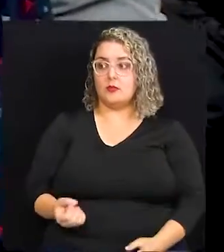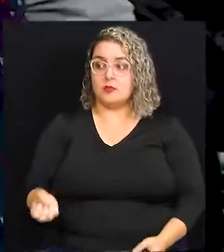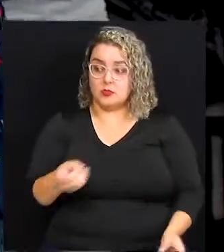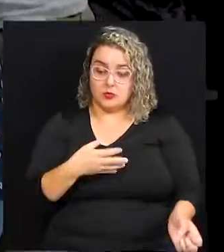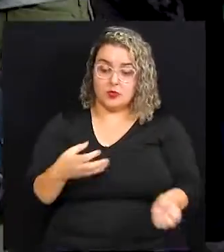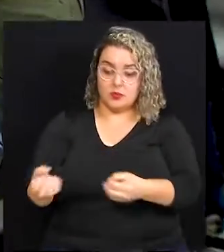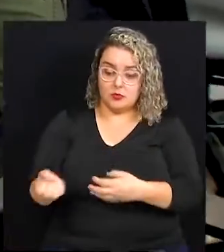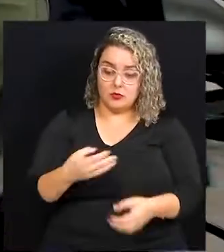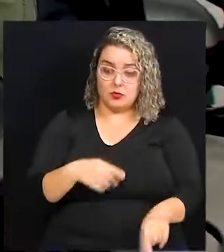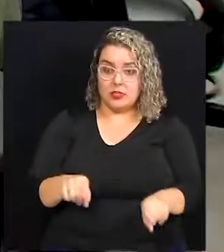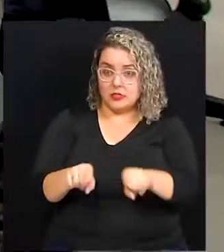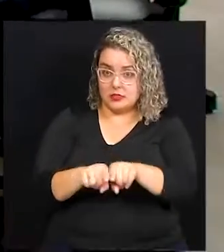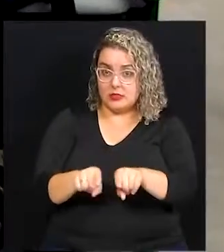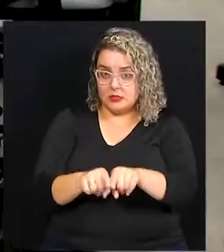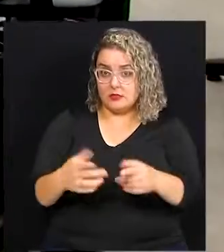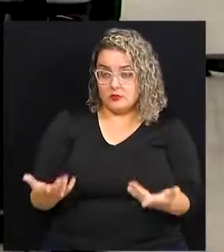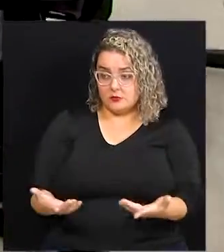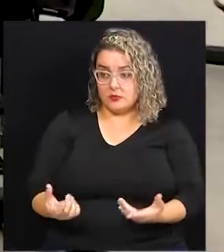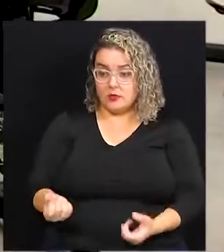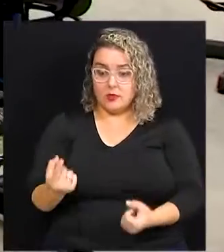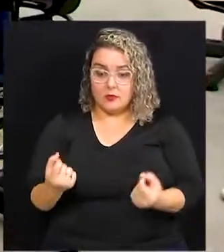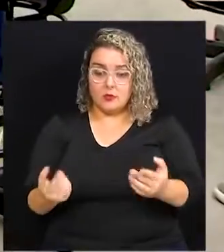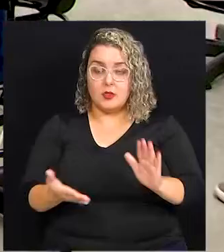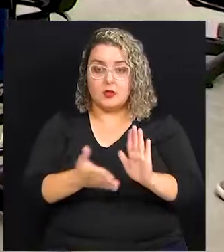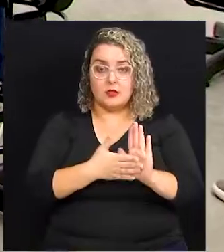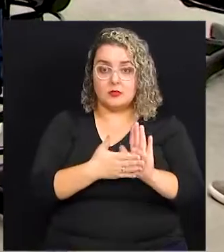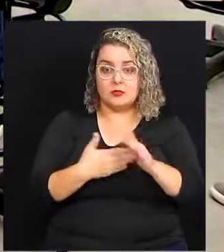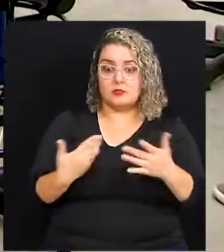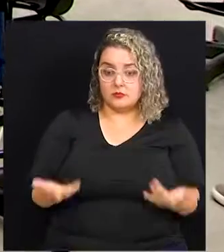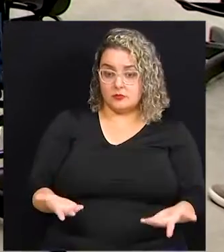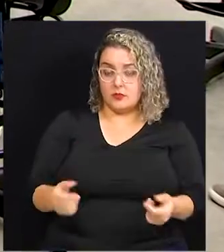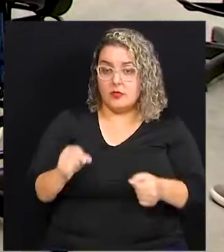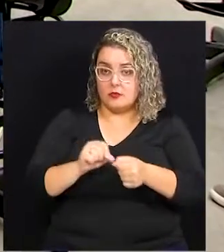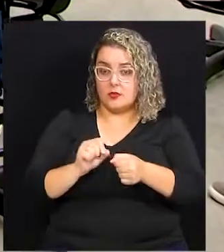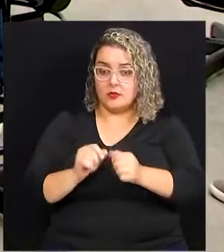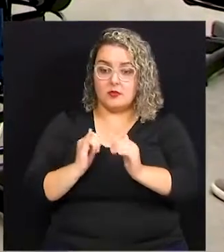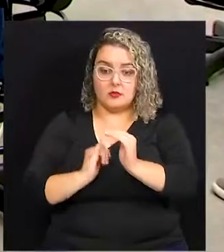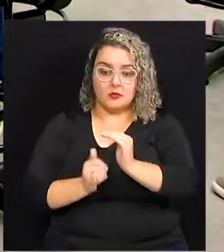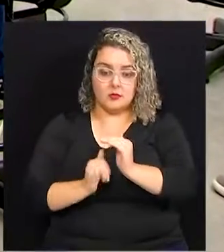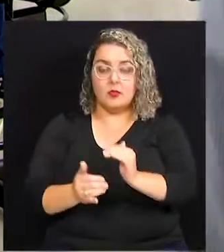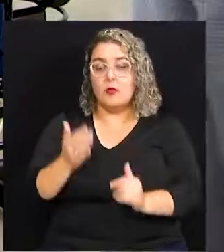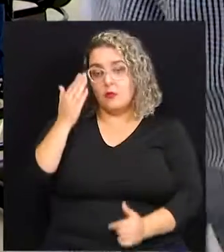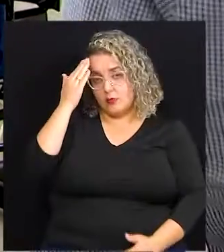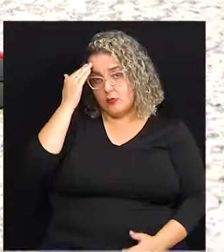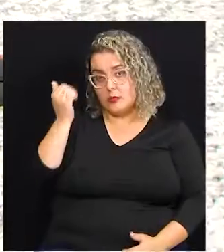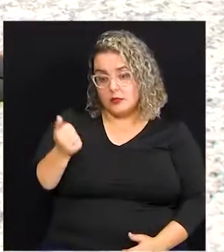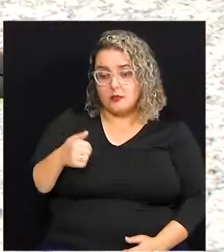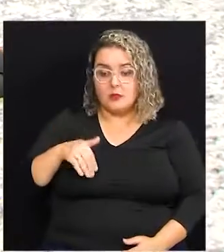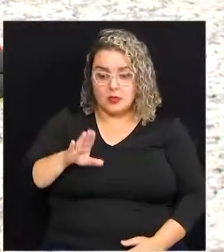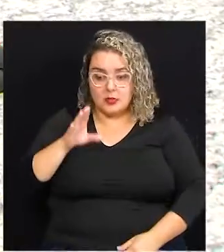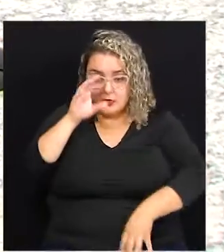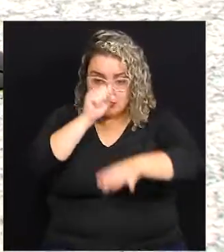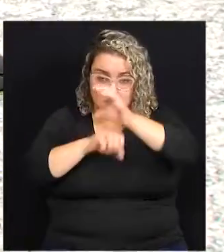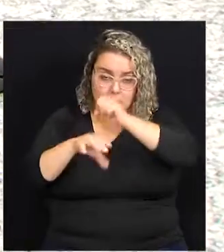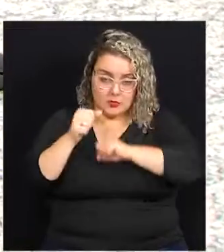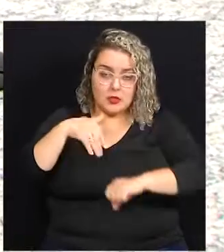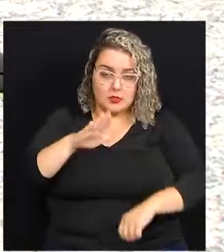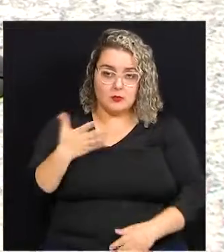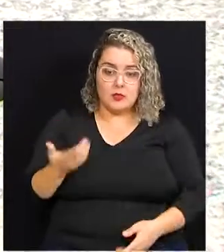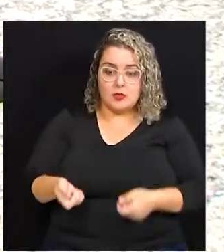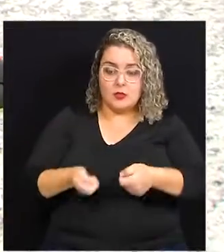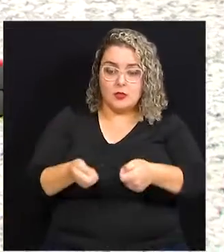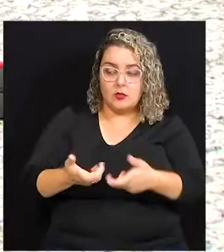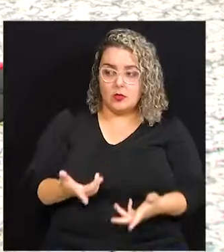de inovação também, então uma das propostas é que a gente possa sair daqui, fazer uma startup ou aprender mais sobre essa área para a gente ter todo